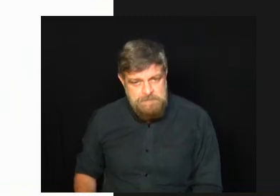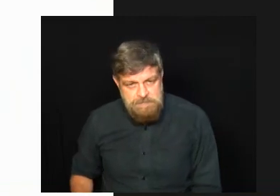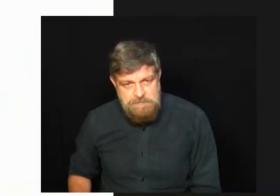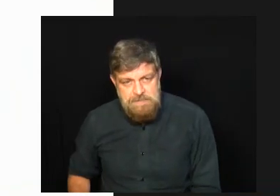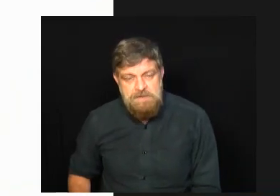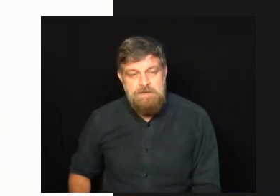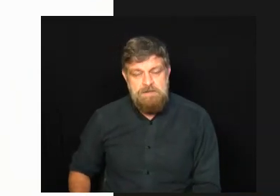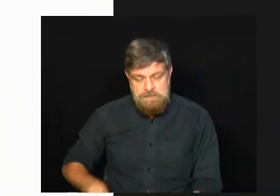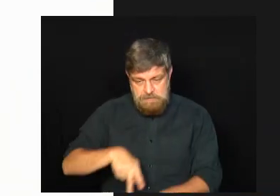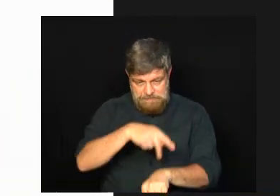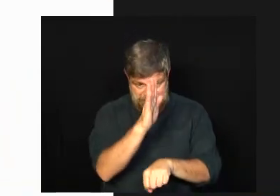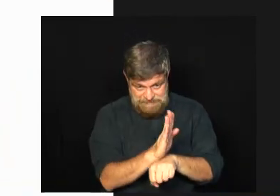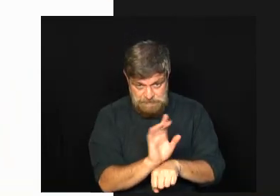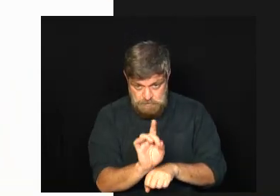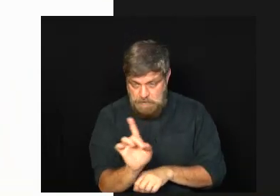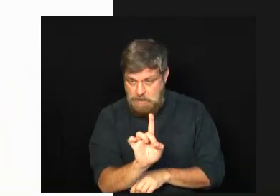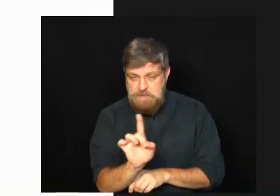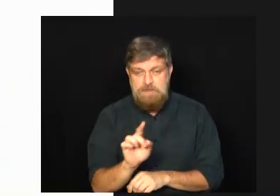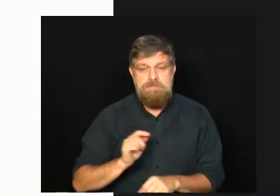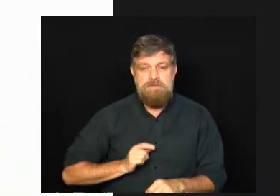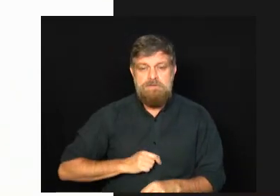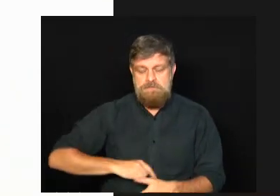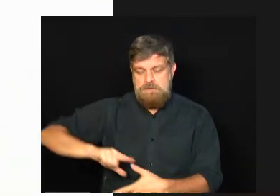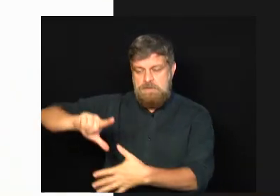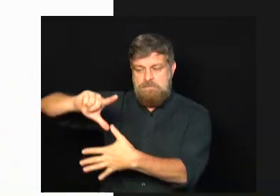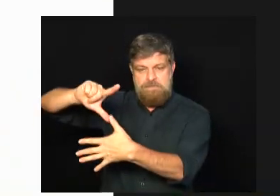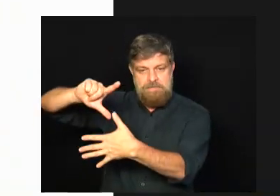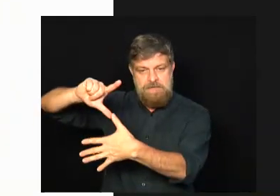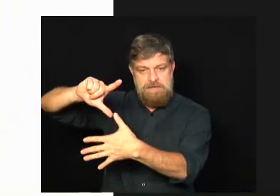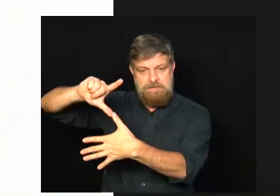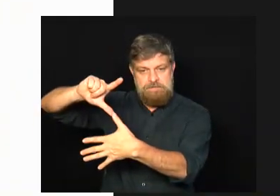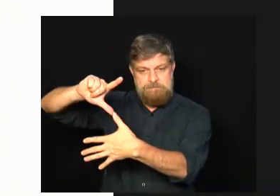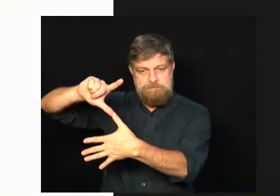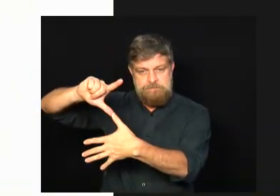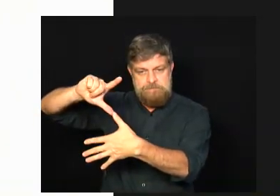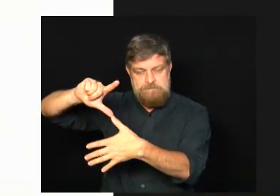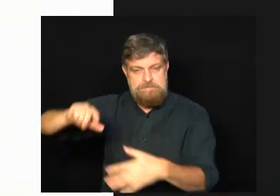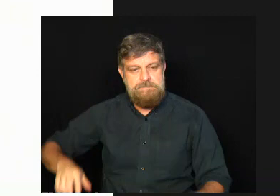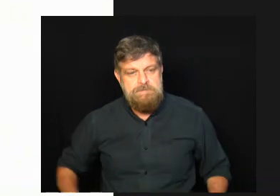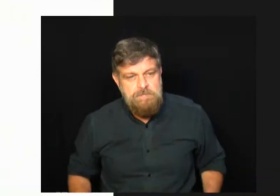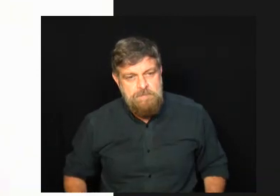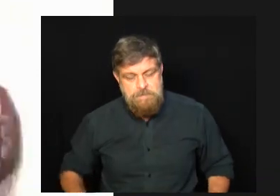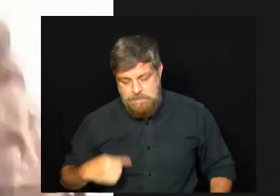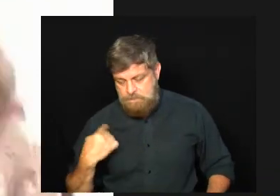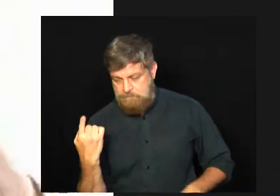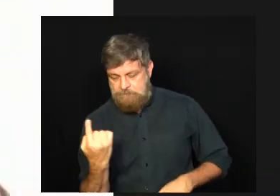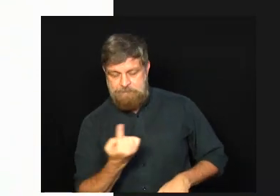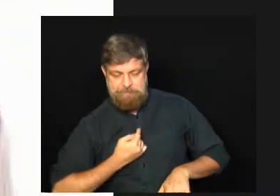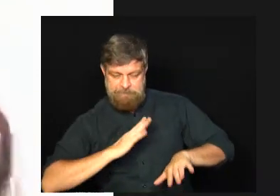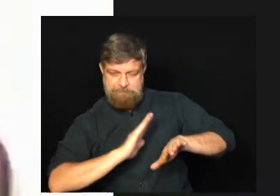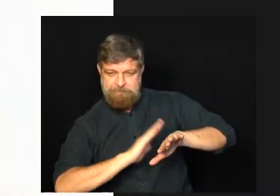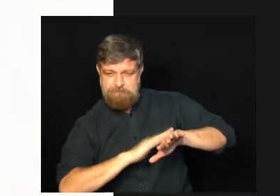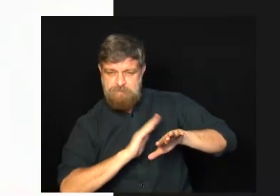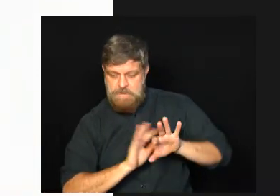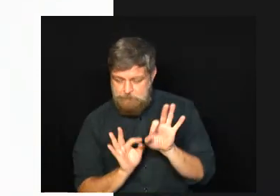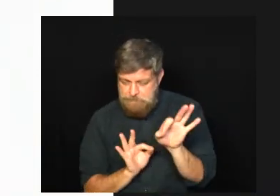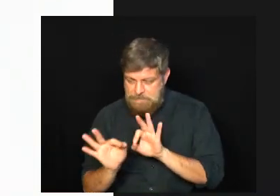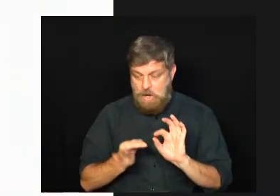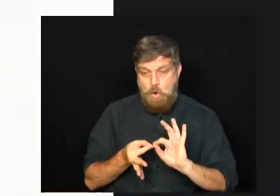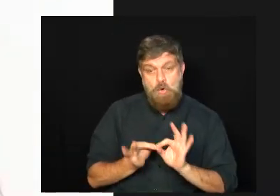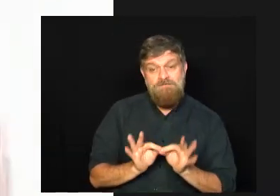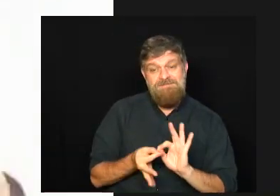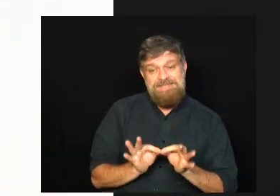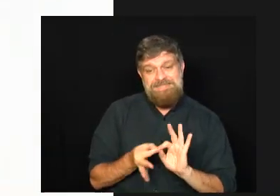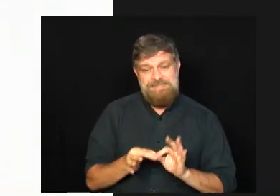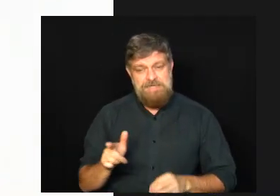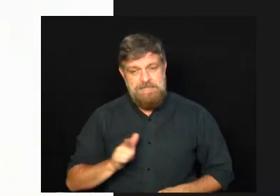não só do Brasil, como da América Latina. Então, nós fazíamos, esta oficina, inclusive, ela